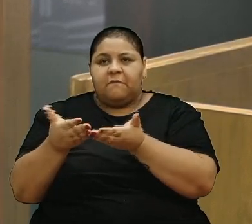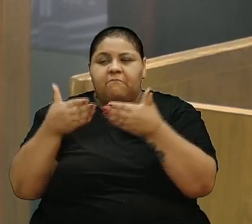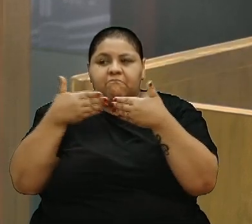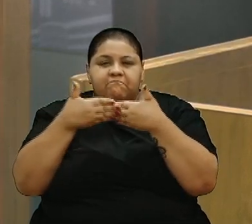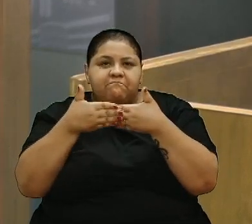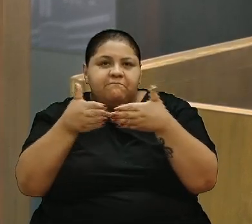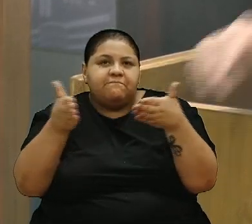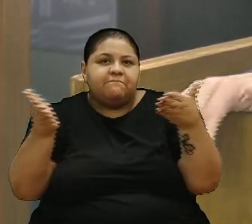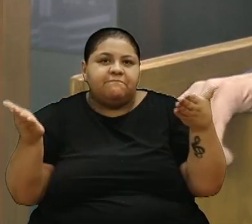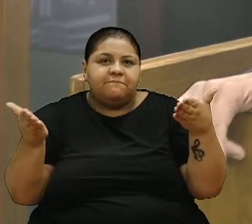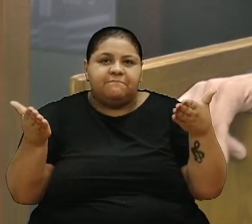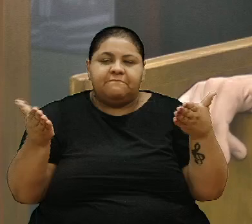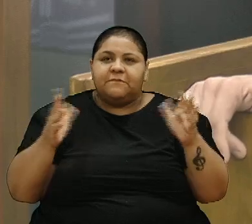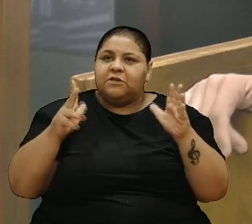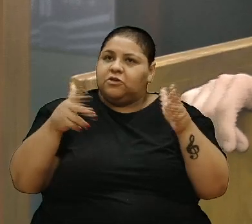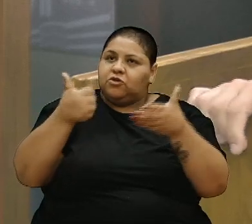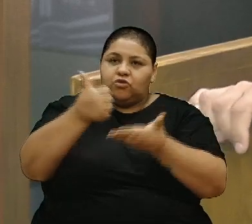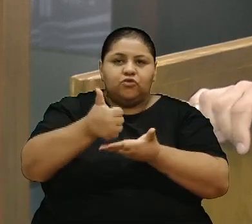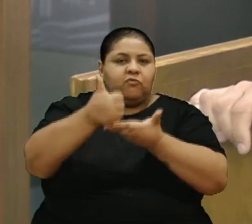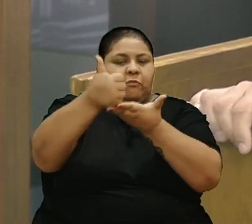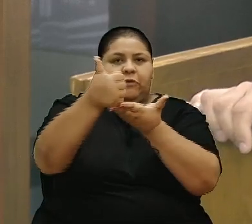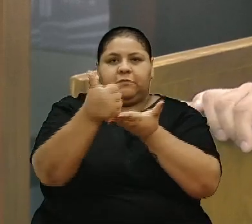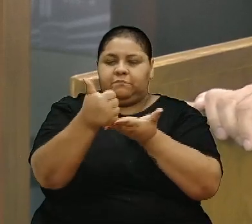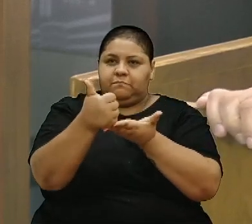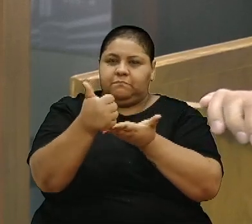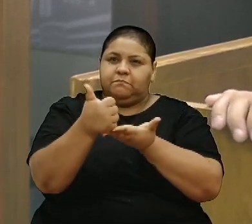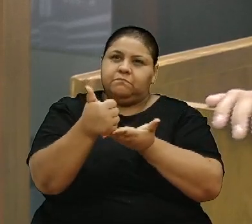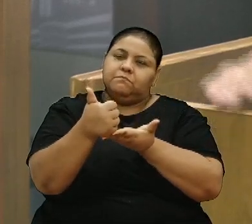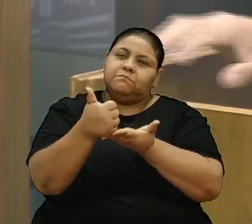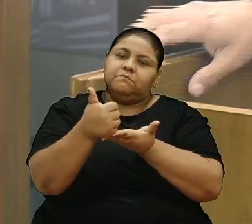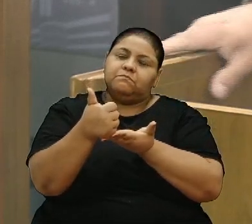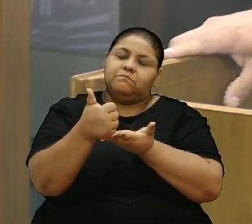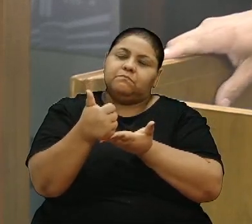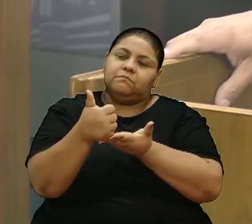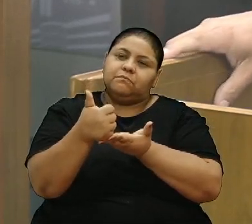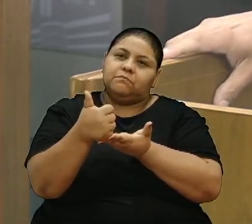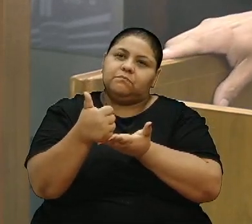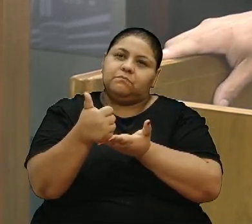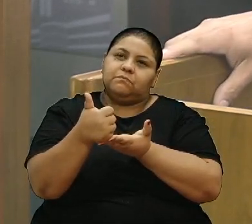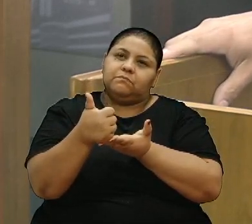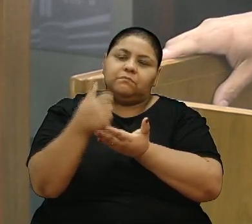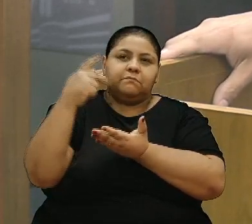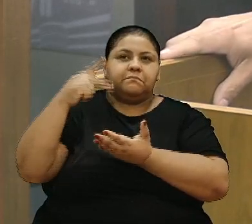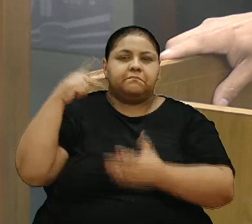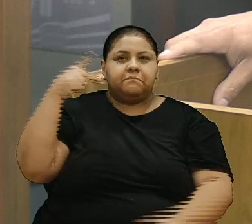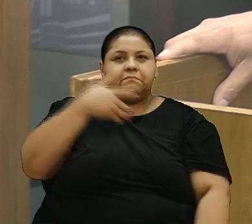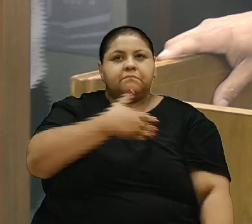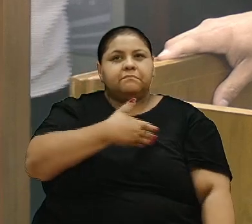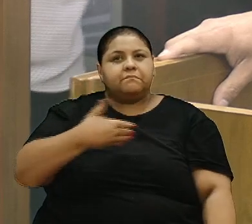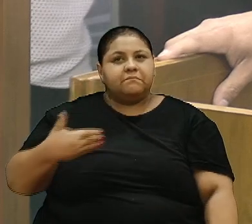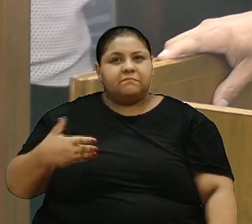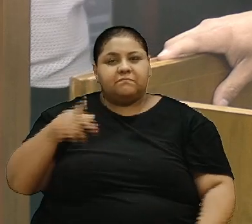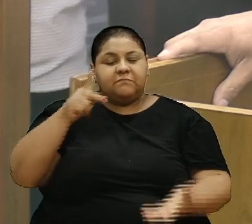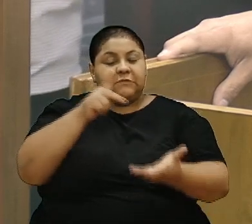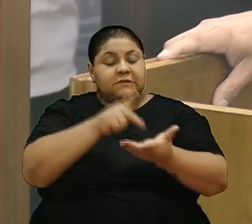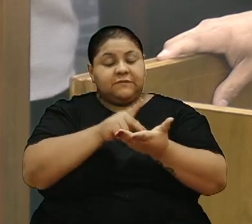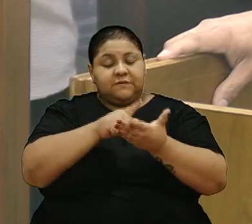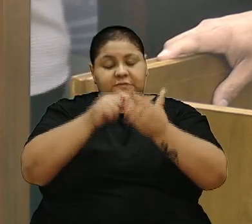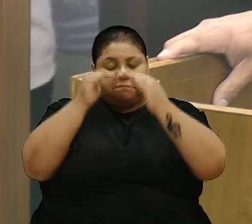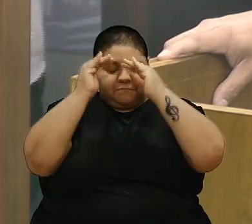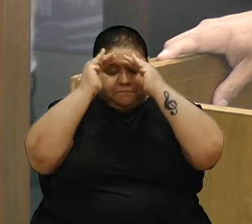abertas também para dar todo o suporte e apoio e que as políticas públicas sejam, de fato,